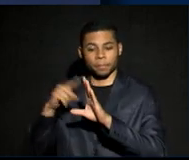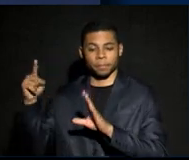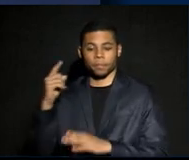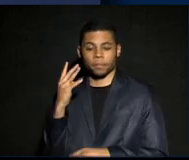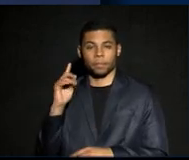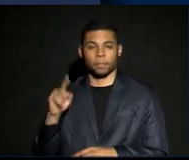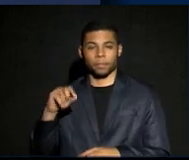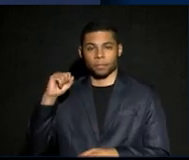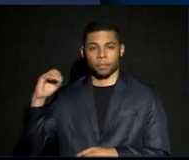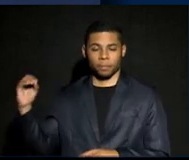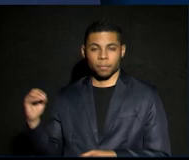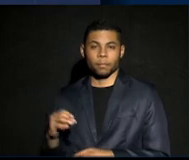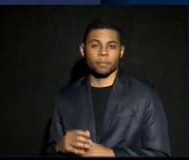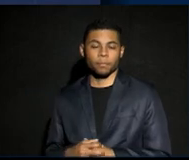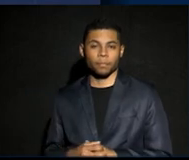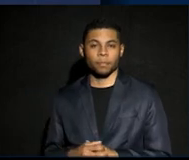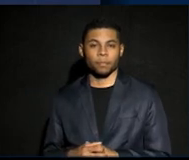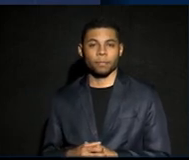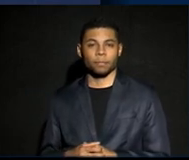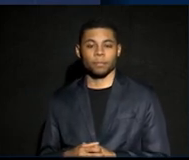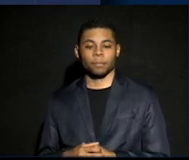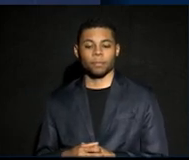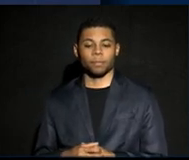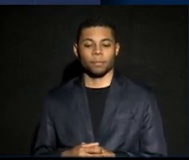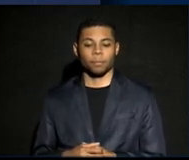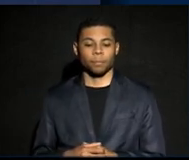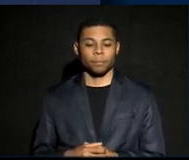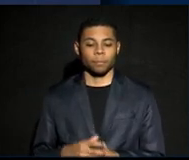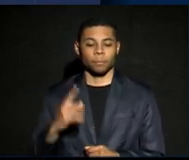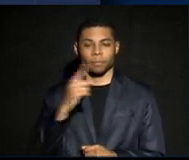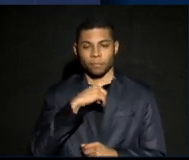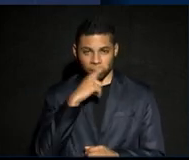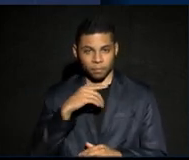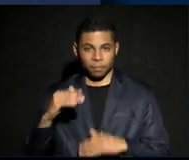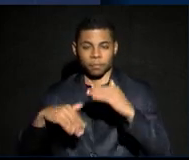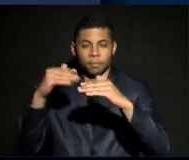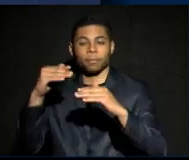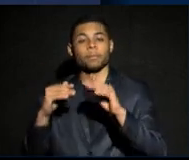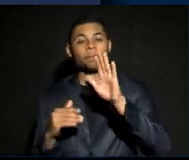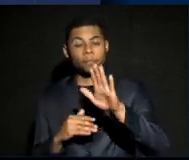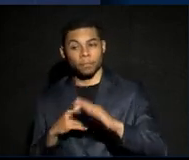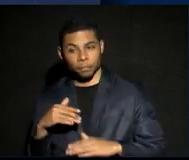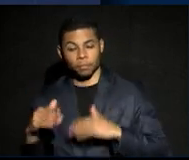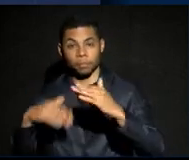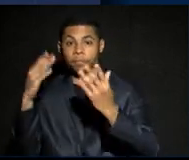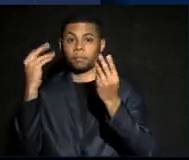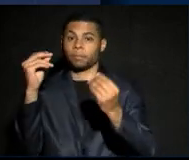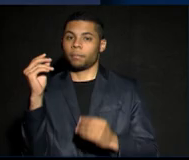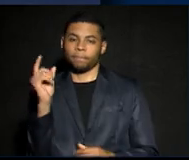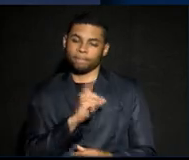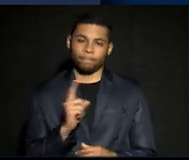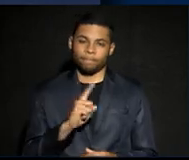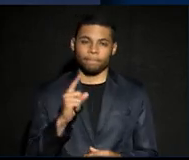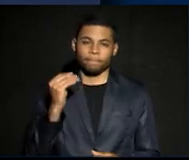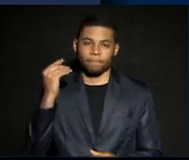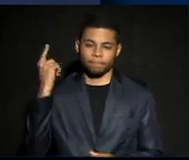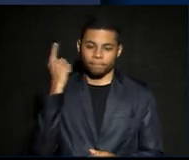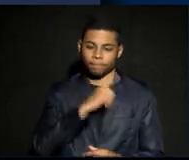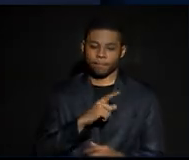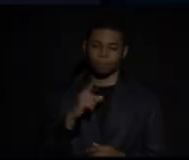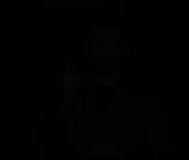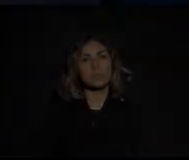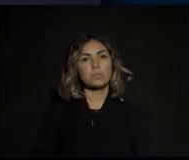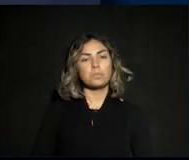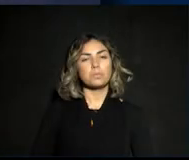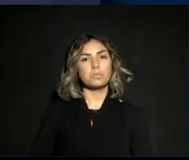400 o acento em 4 então assim caminhamos a gente só não acho que caminhou o suficiente para a realidade